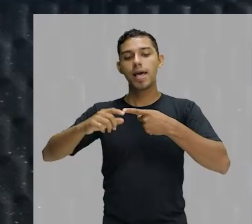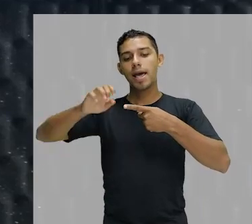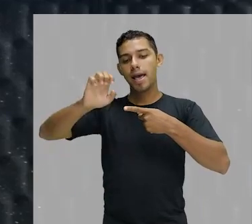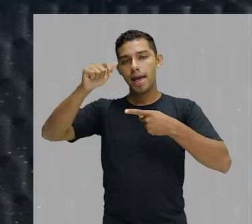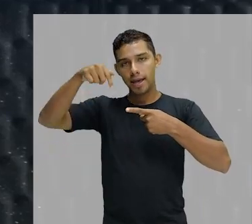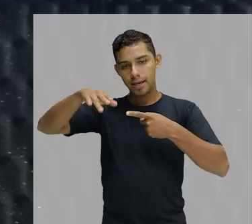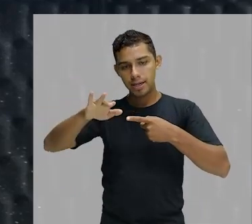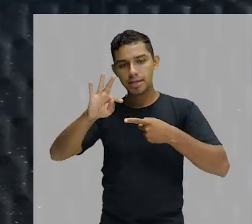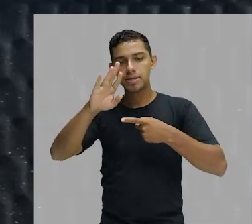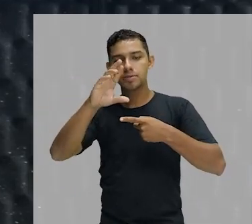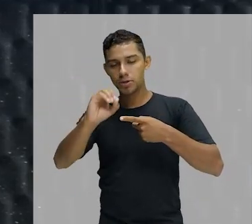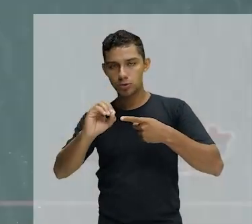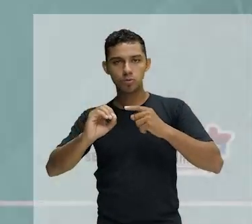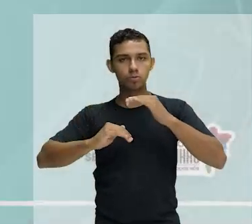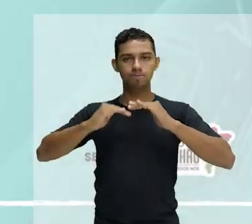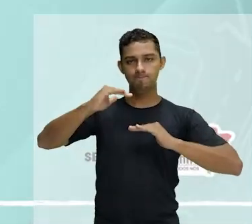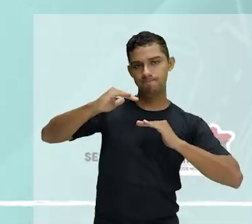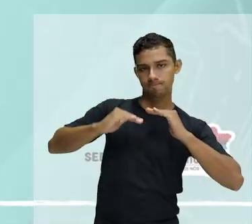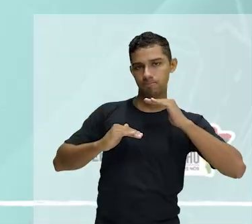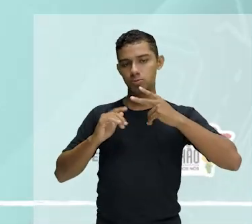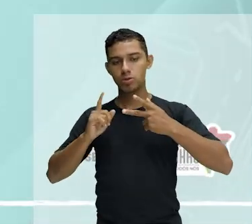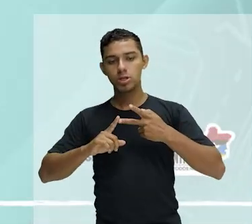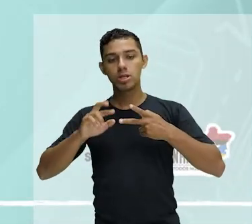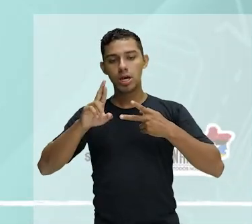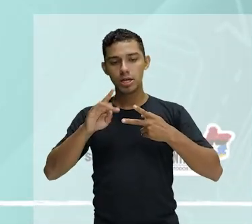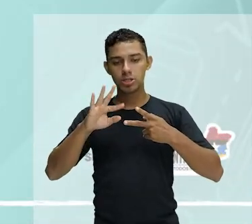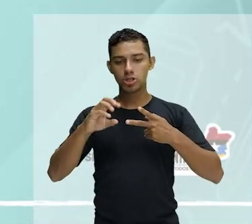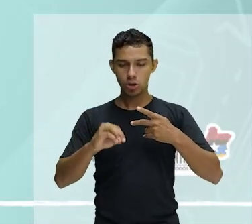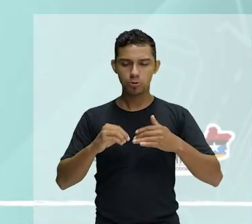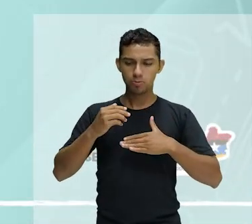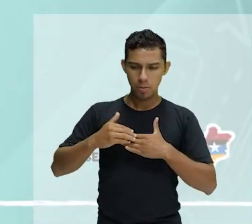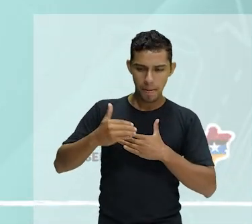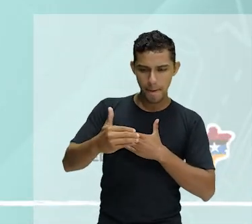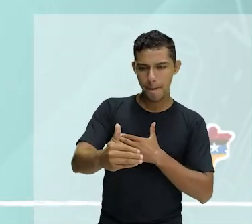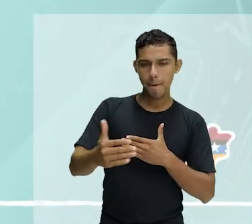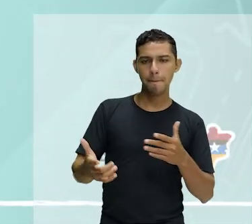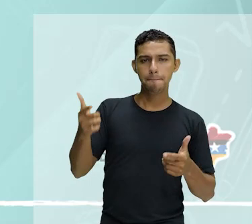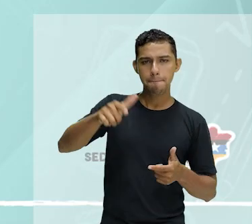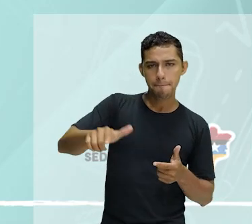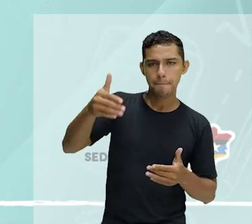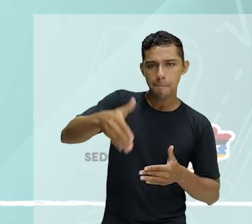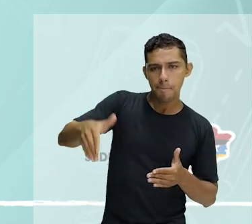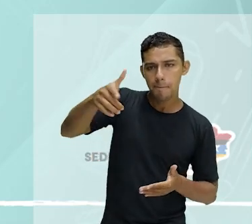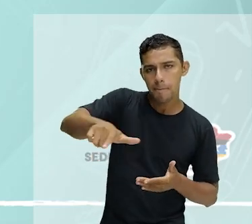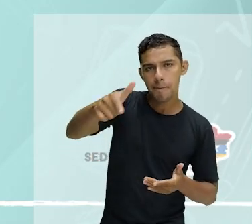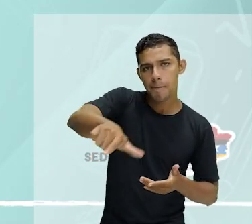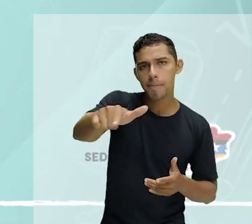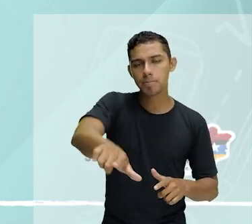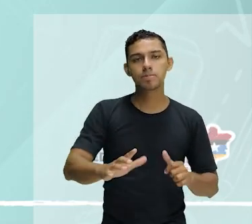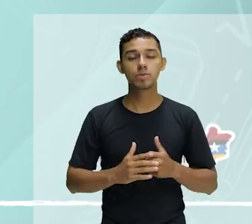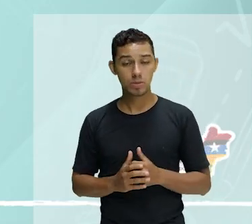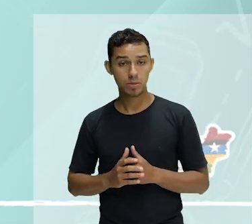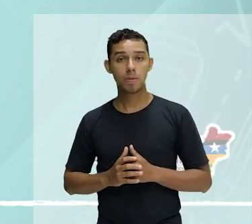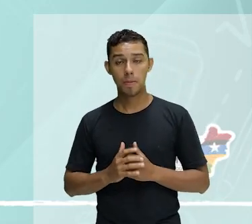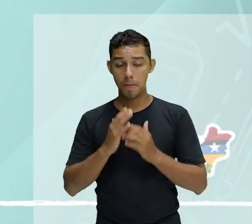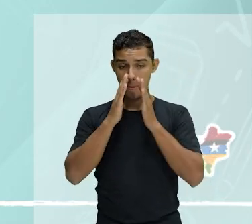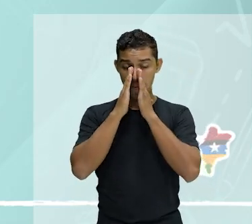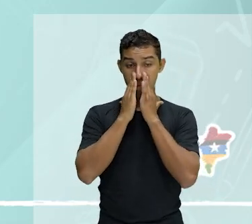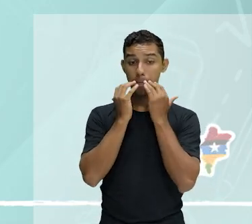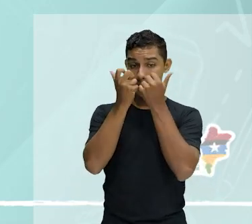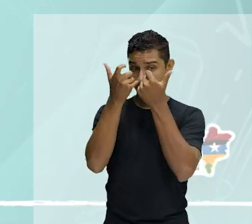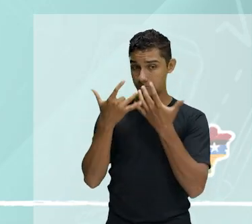aula de hoje. O que eu não falei para vocês ao decorrer dessas aulas é que as capacidades